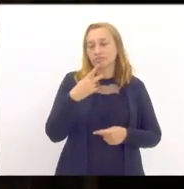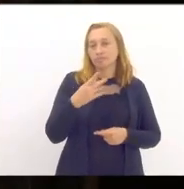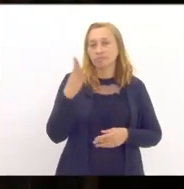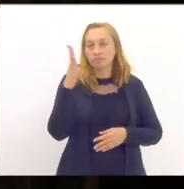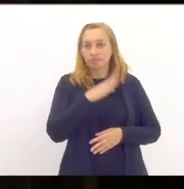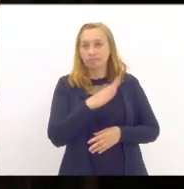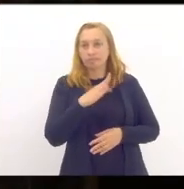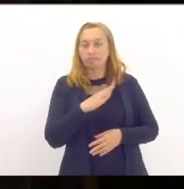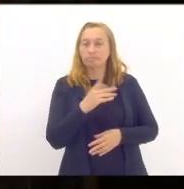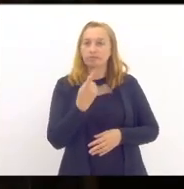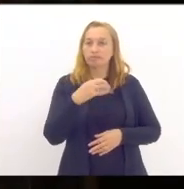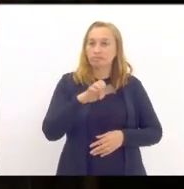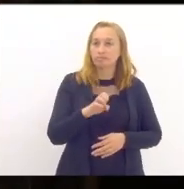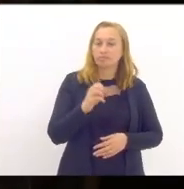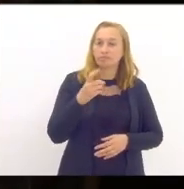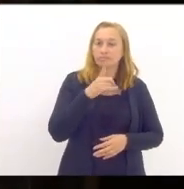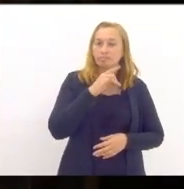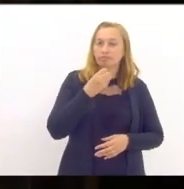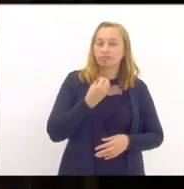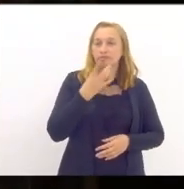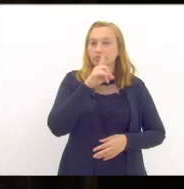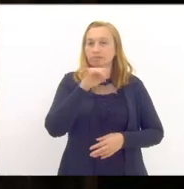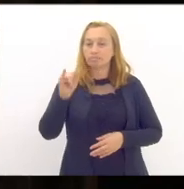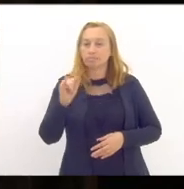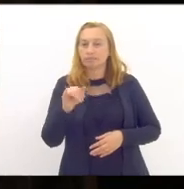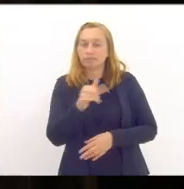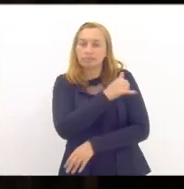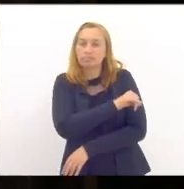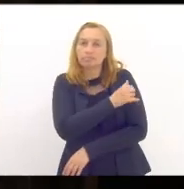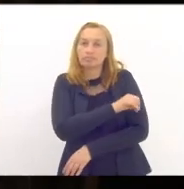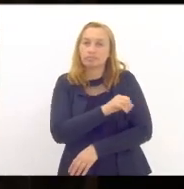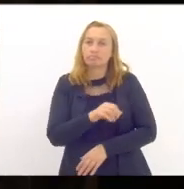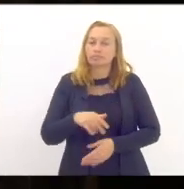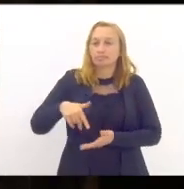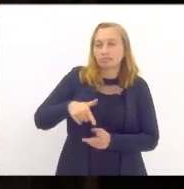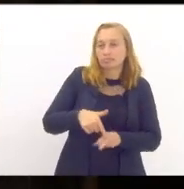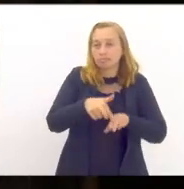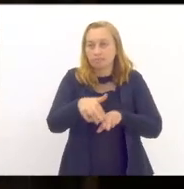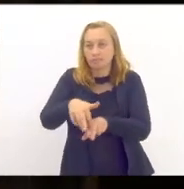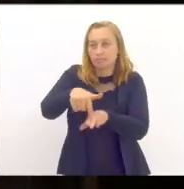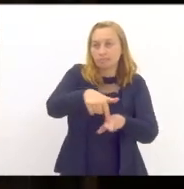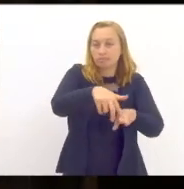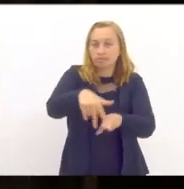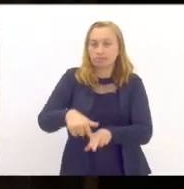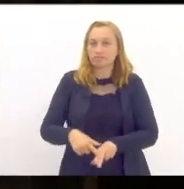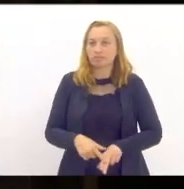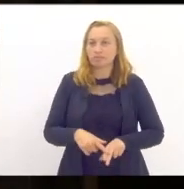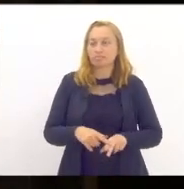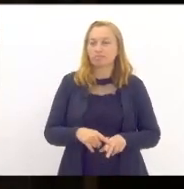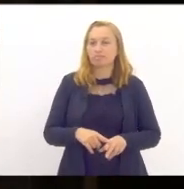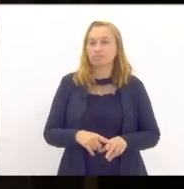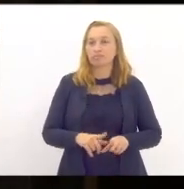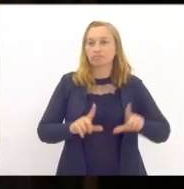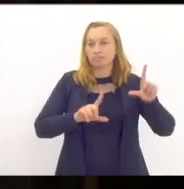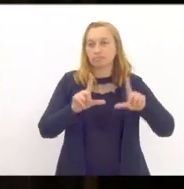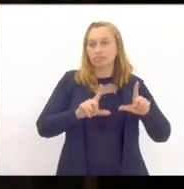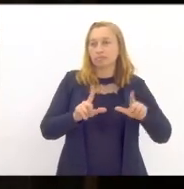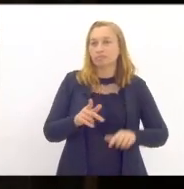tinha coberto no Bom Dia Rio durante a pandemia, dos surfistas. Aí eu desço, estava o Pedro, e falou assim, Pedro,